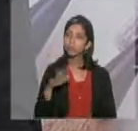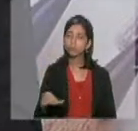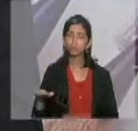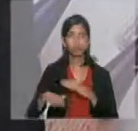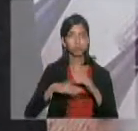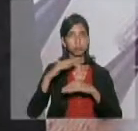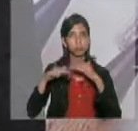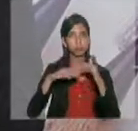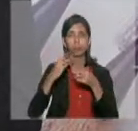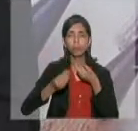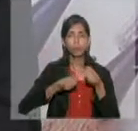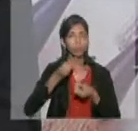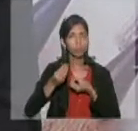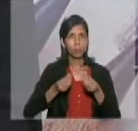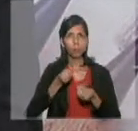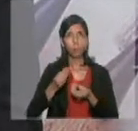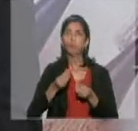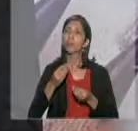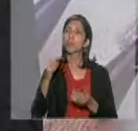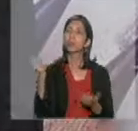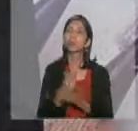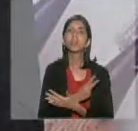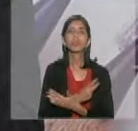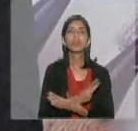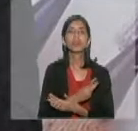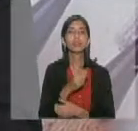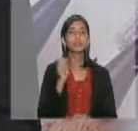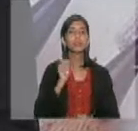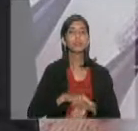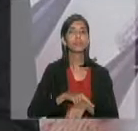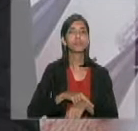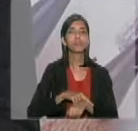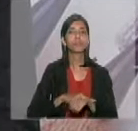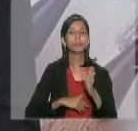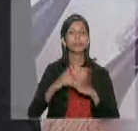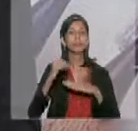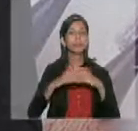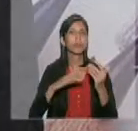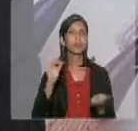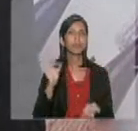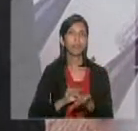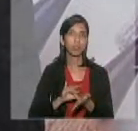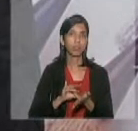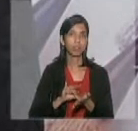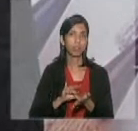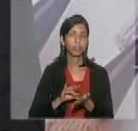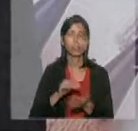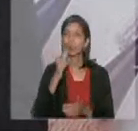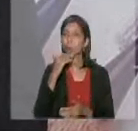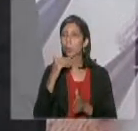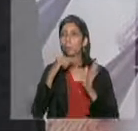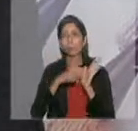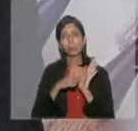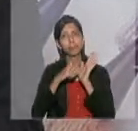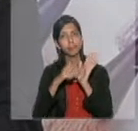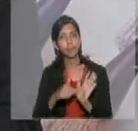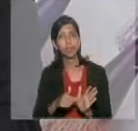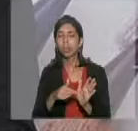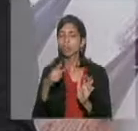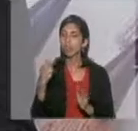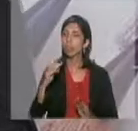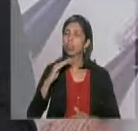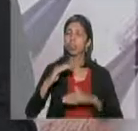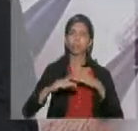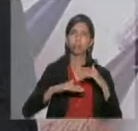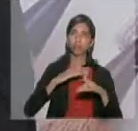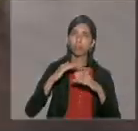criança. E aí, como isso acontece na prática, né? Vai apresentando o alimento, conjugando com o desenvolvimento.